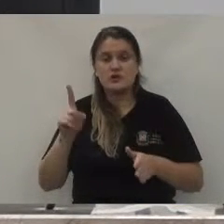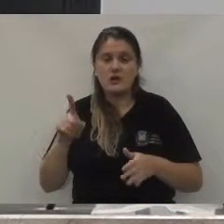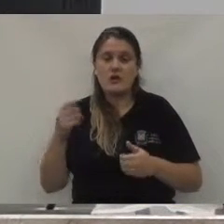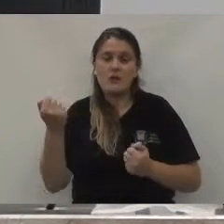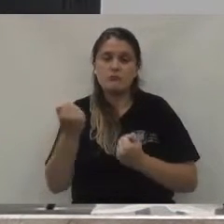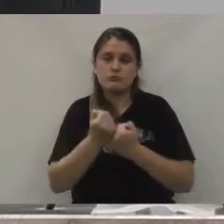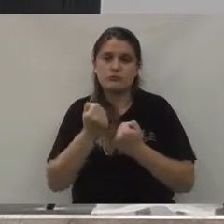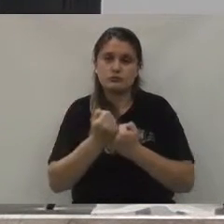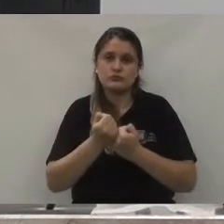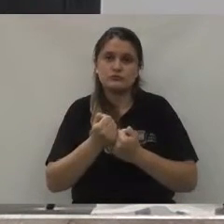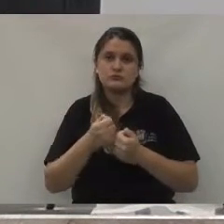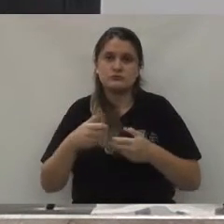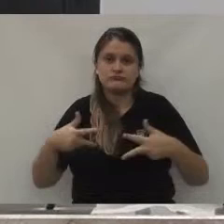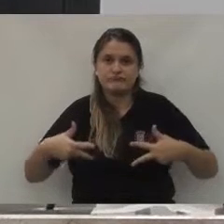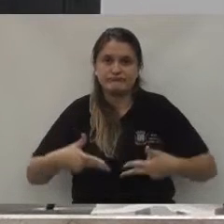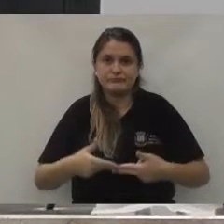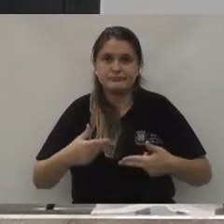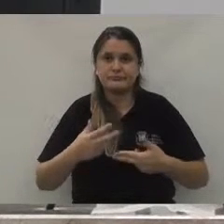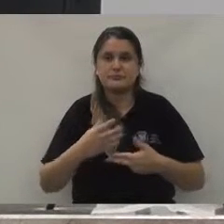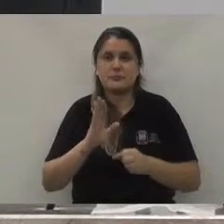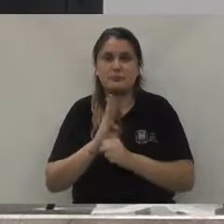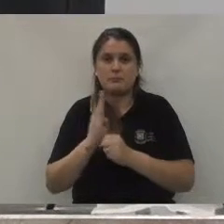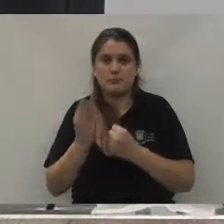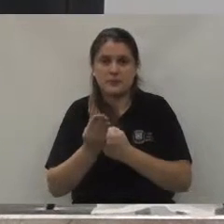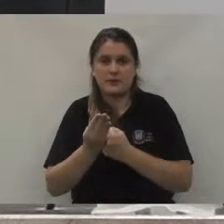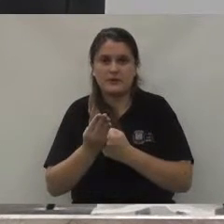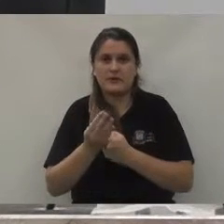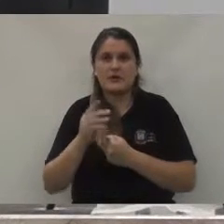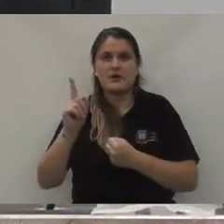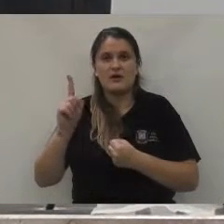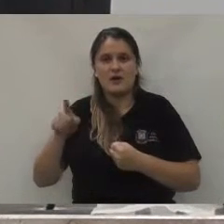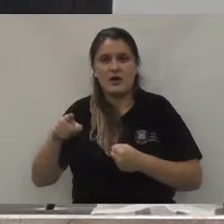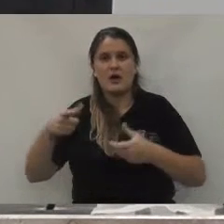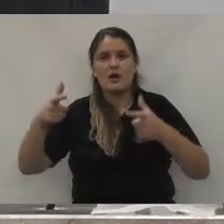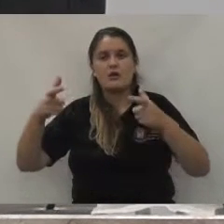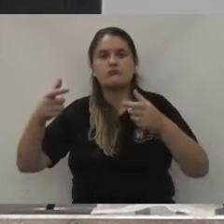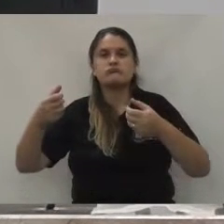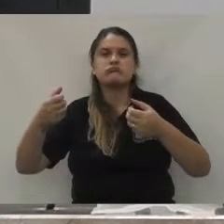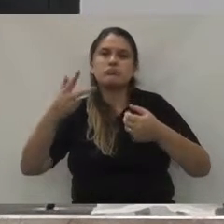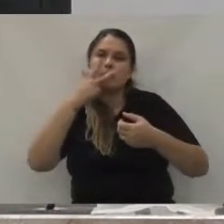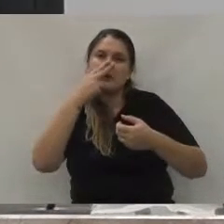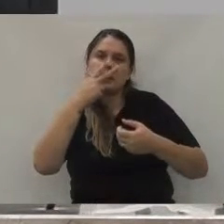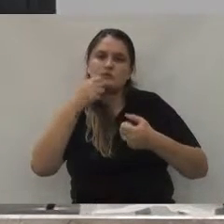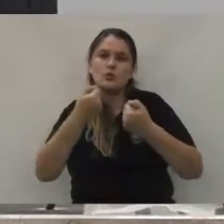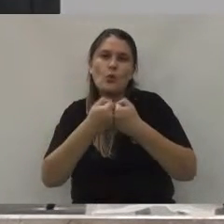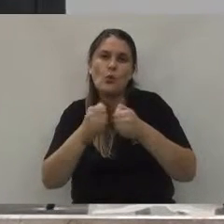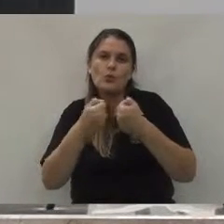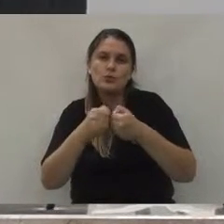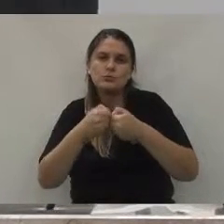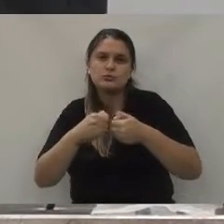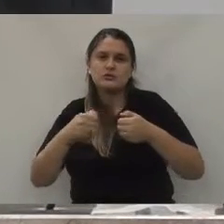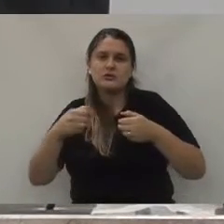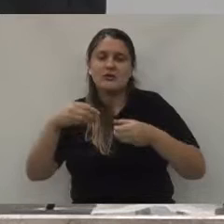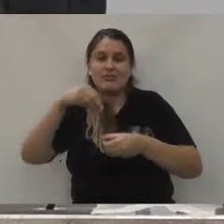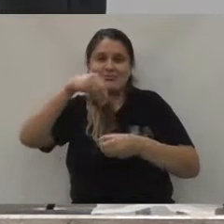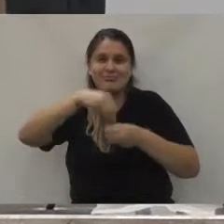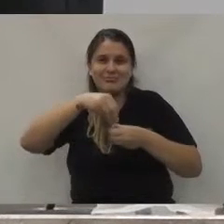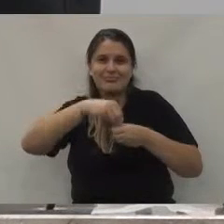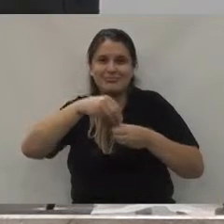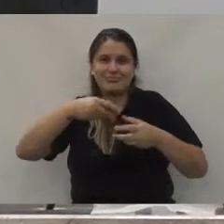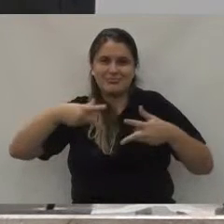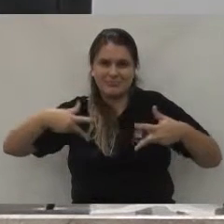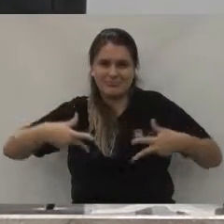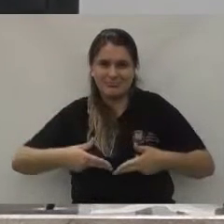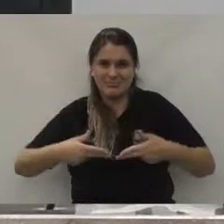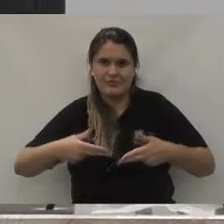de ajuda das castrações dos bairros que é um castramóvel depois de pedido comprou alexandre